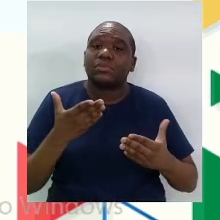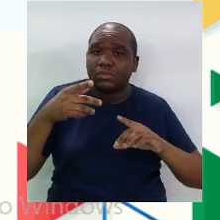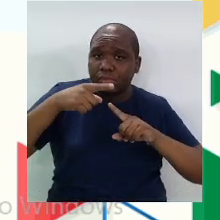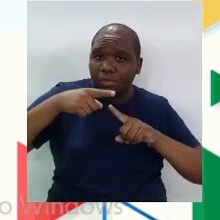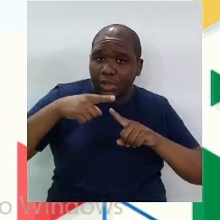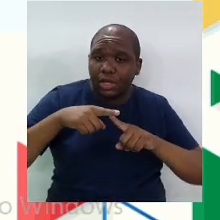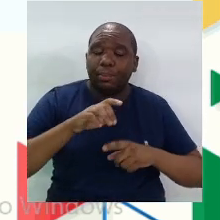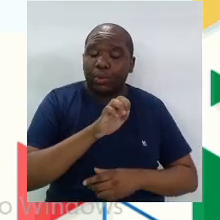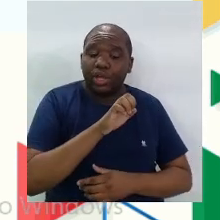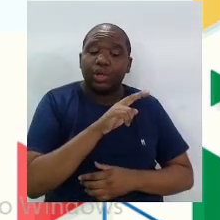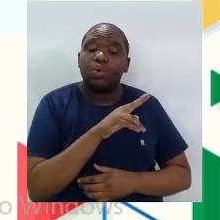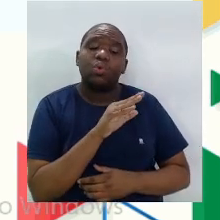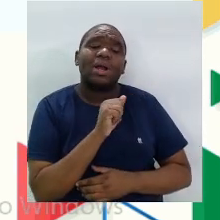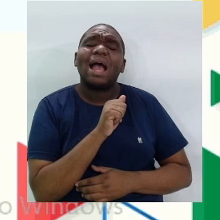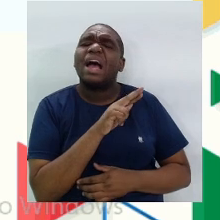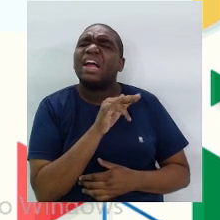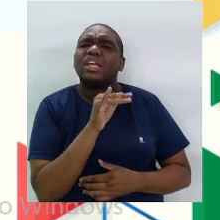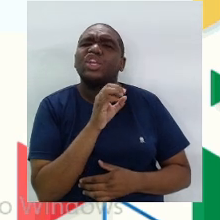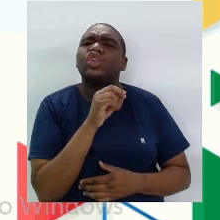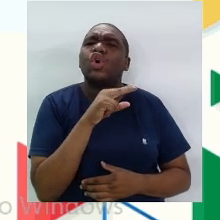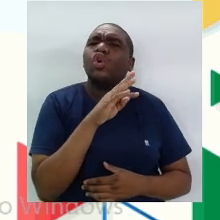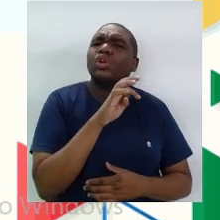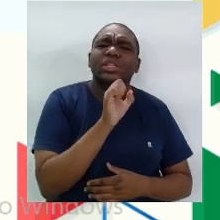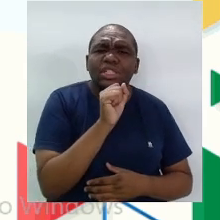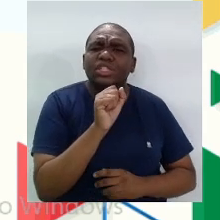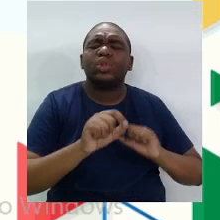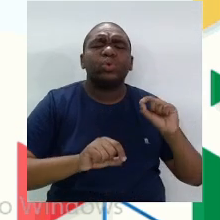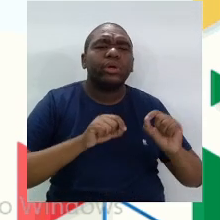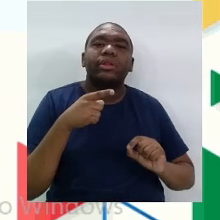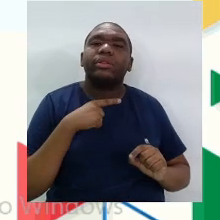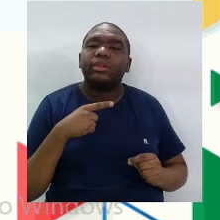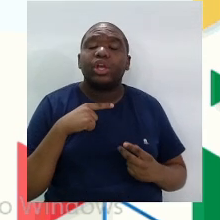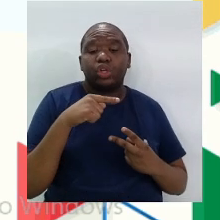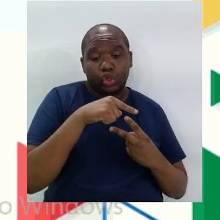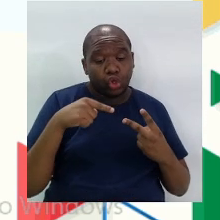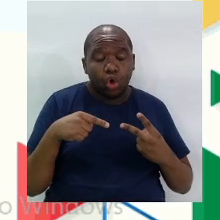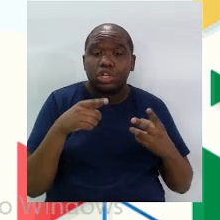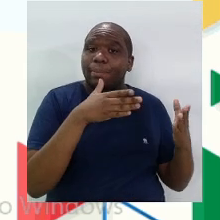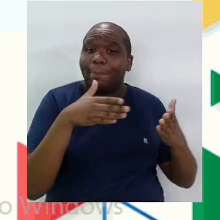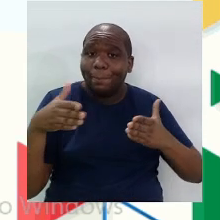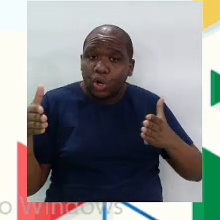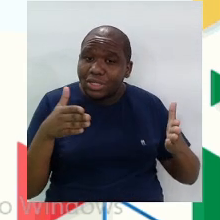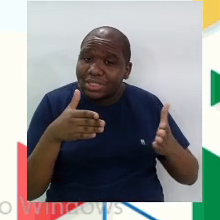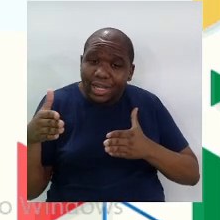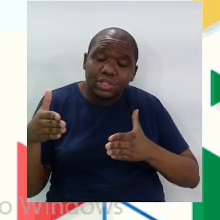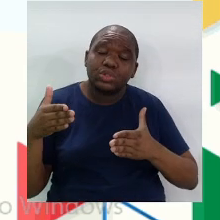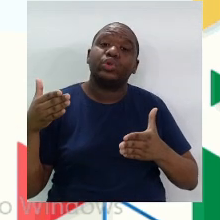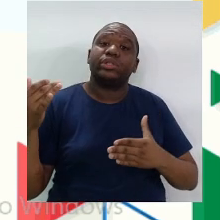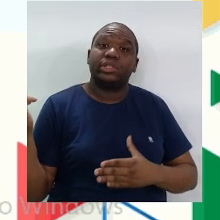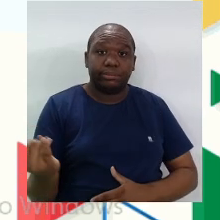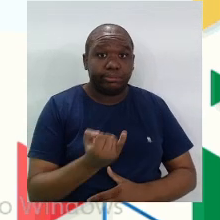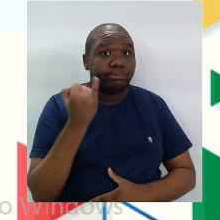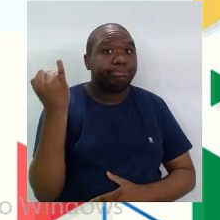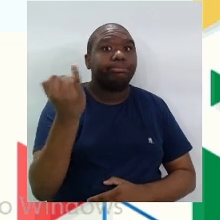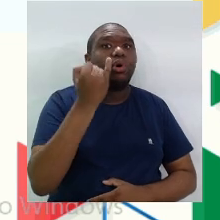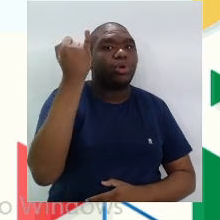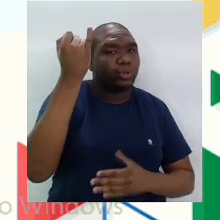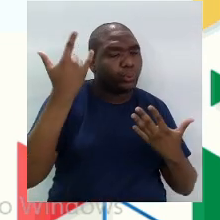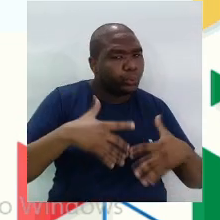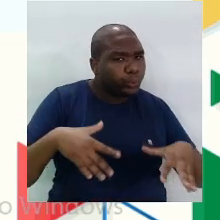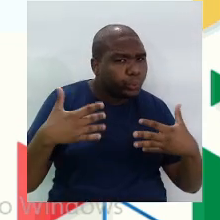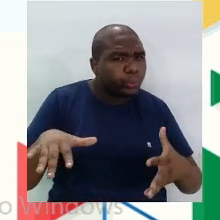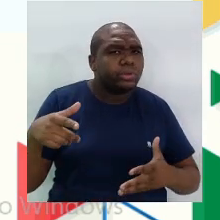são capazes também de realizar dois processos que é muito importante, que é o processo